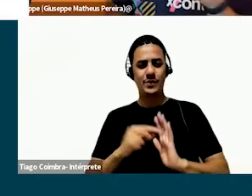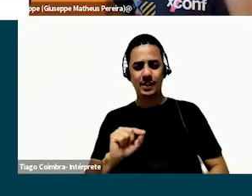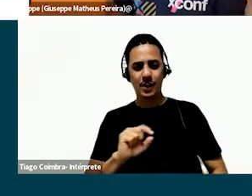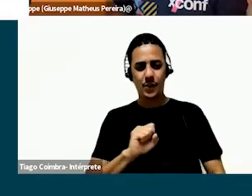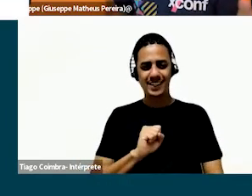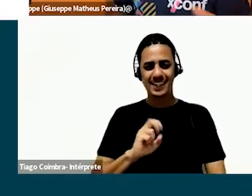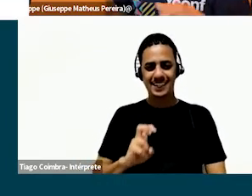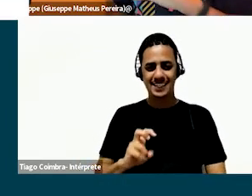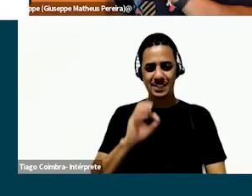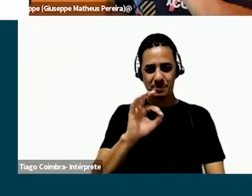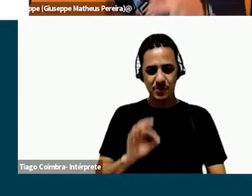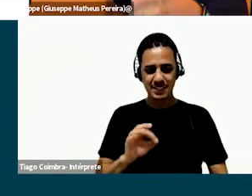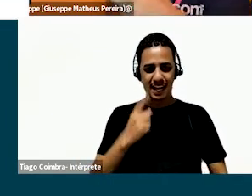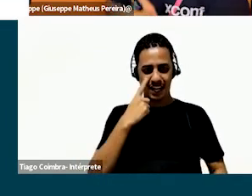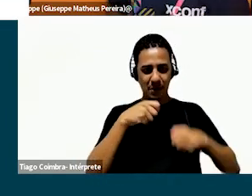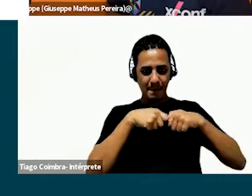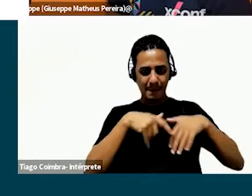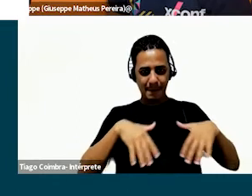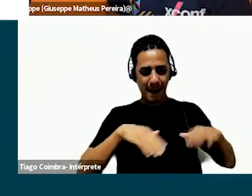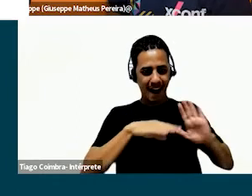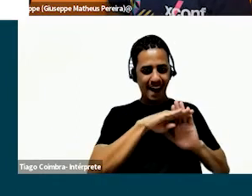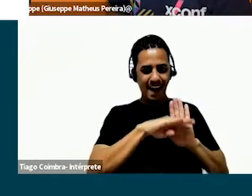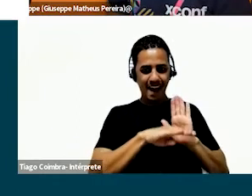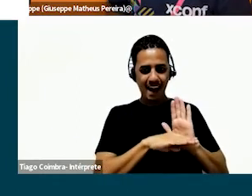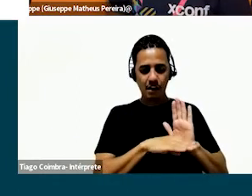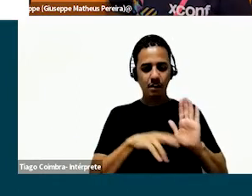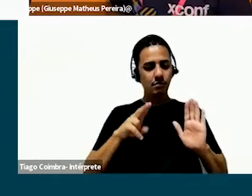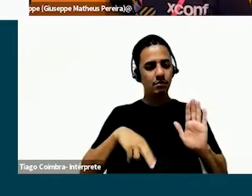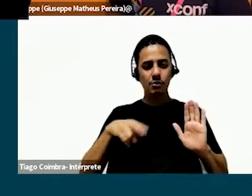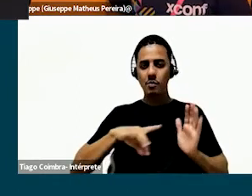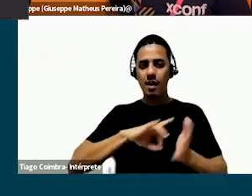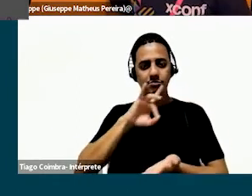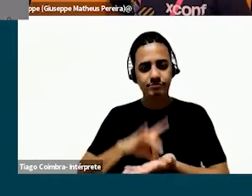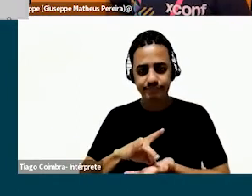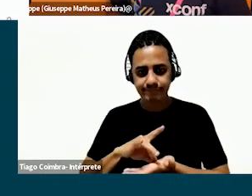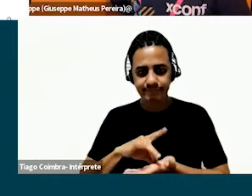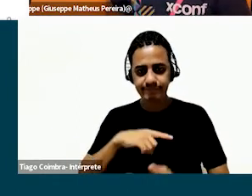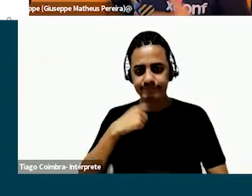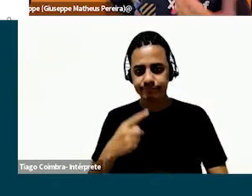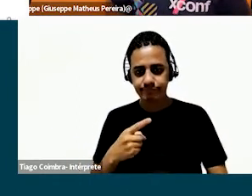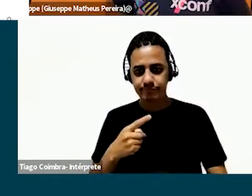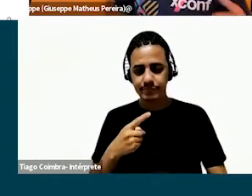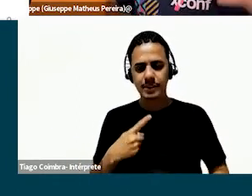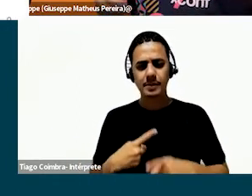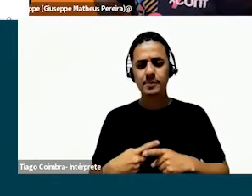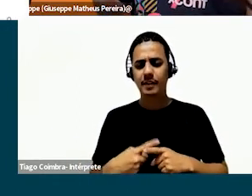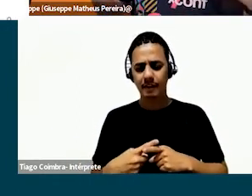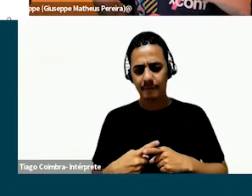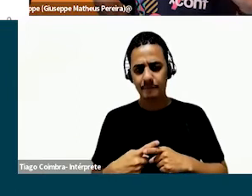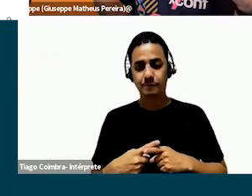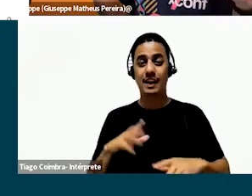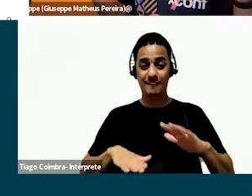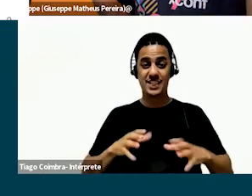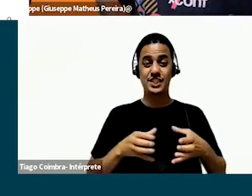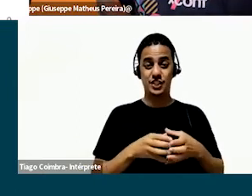dos requisitos que esses desenhos atendem nunca se tornam realidade. Por que isso? É